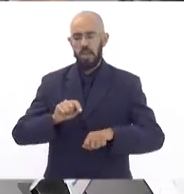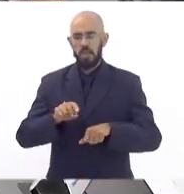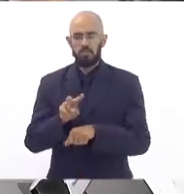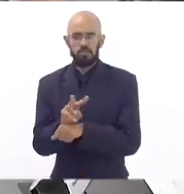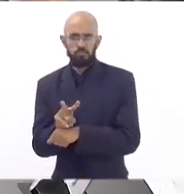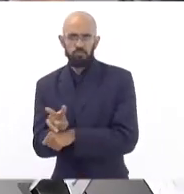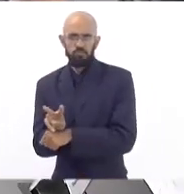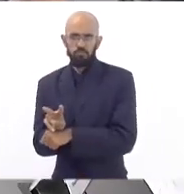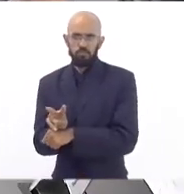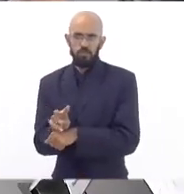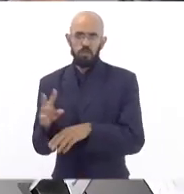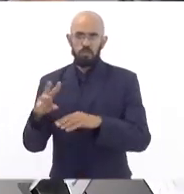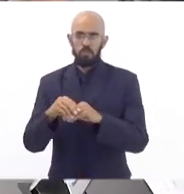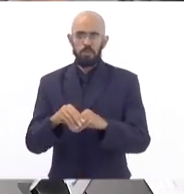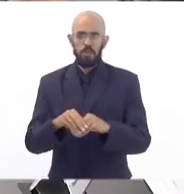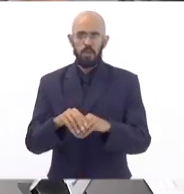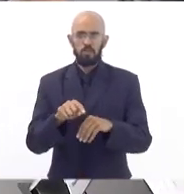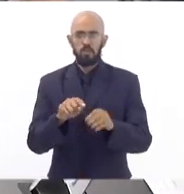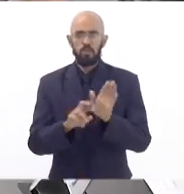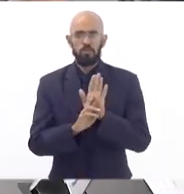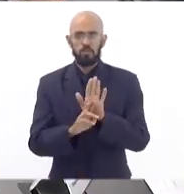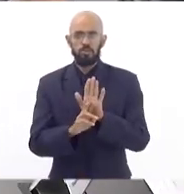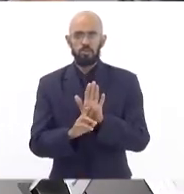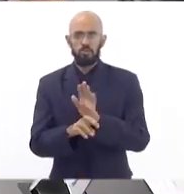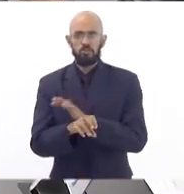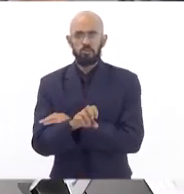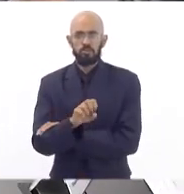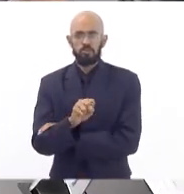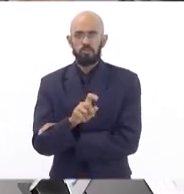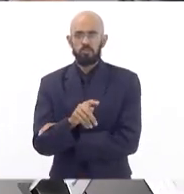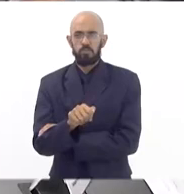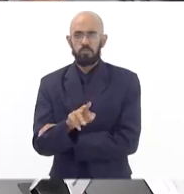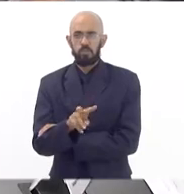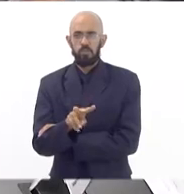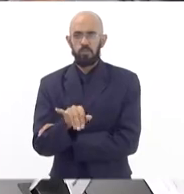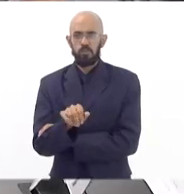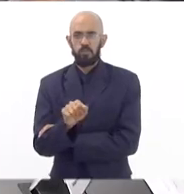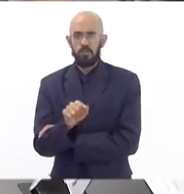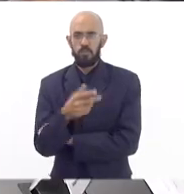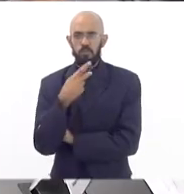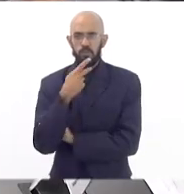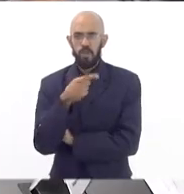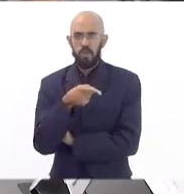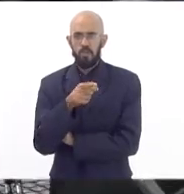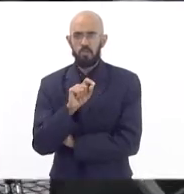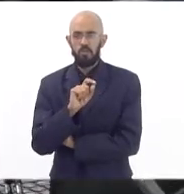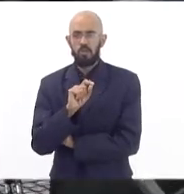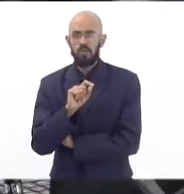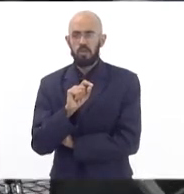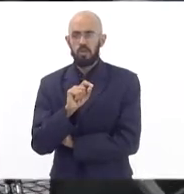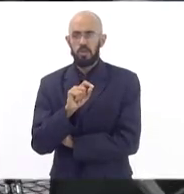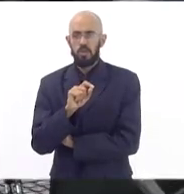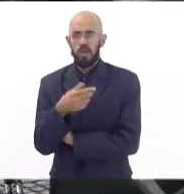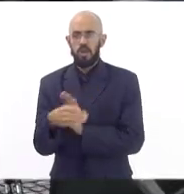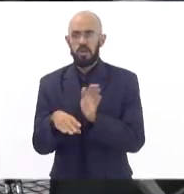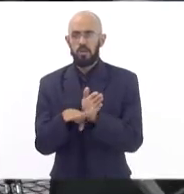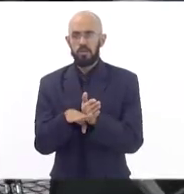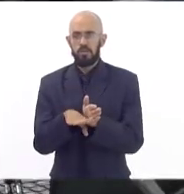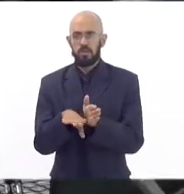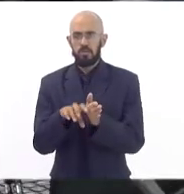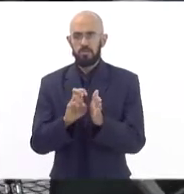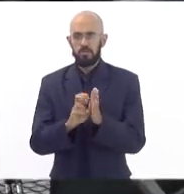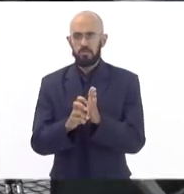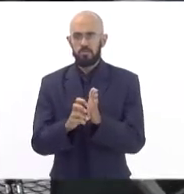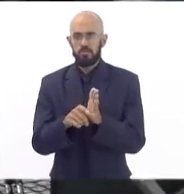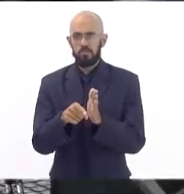complementando o que o representante a SuperVia a gente tem quantas estações da diariamente frequentam da estátua da estação esse Muitas delas são